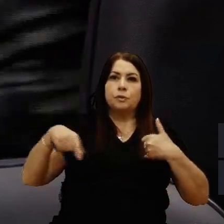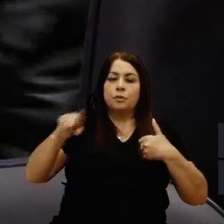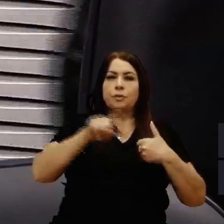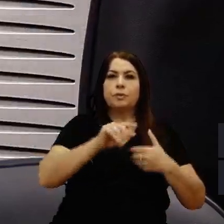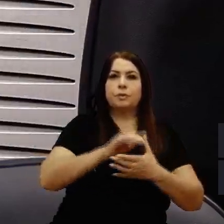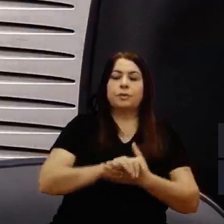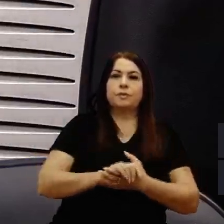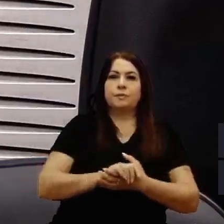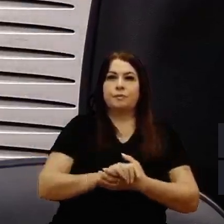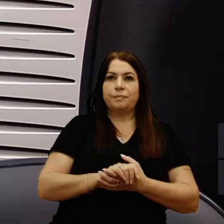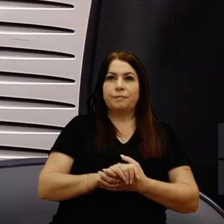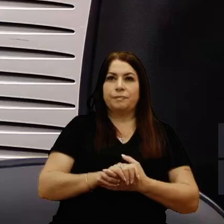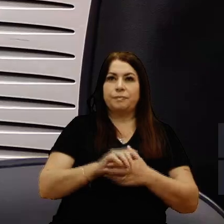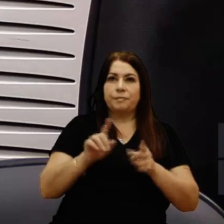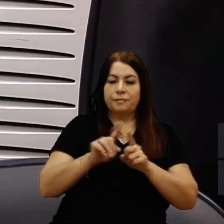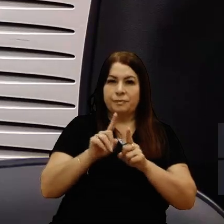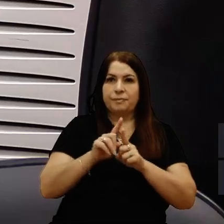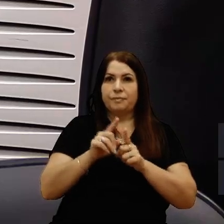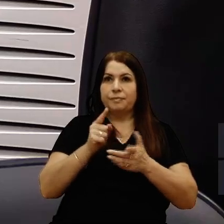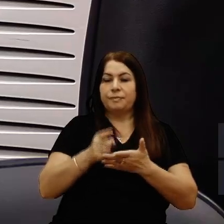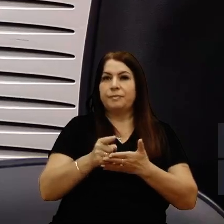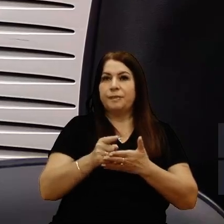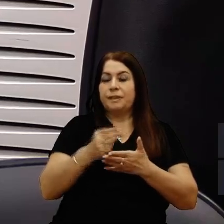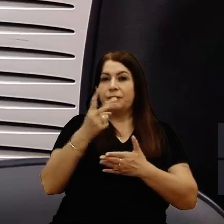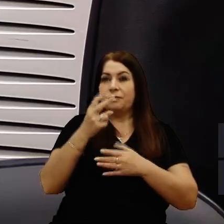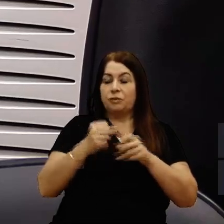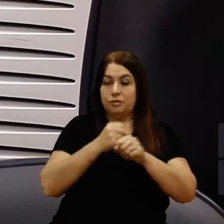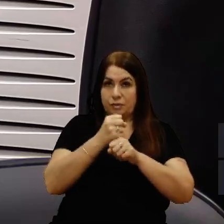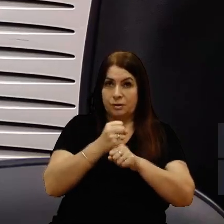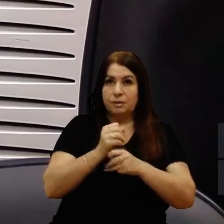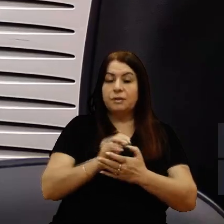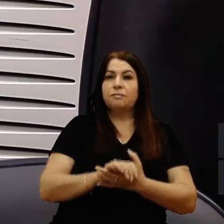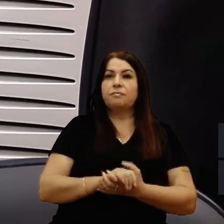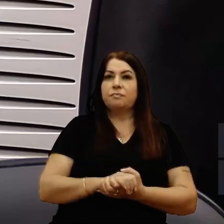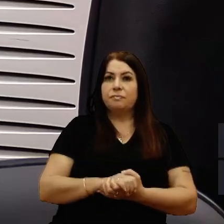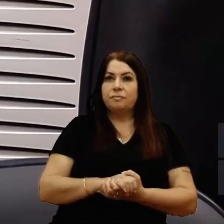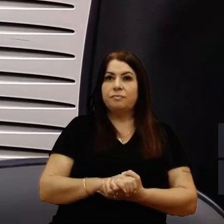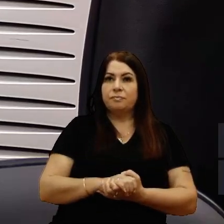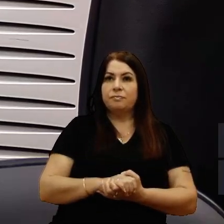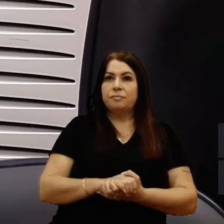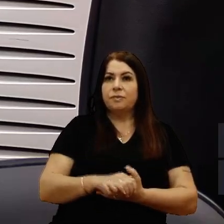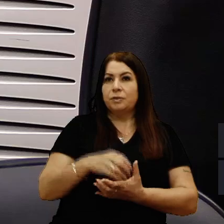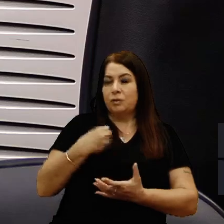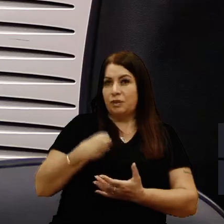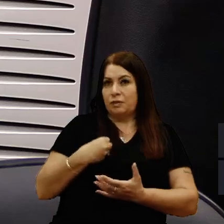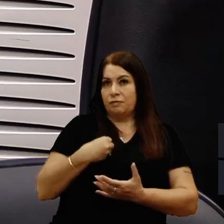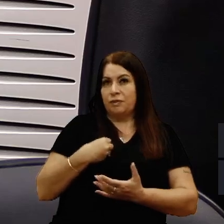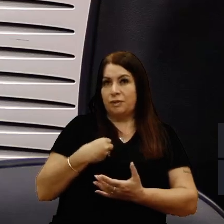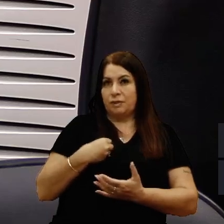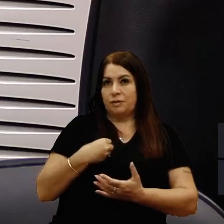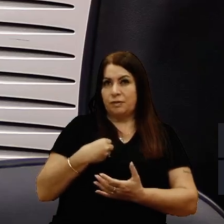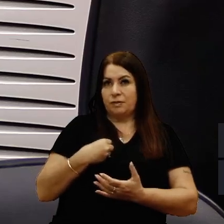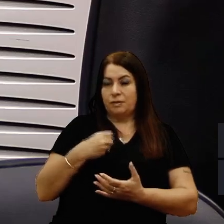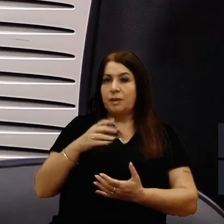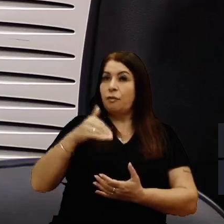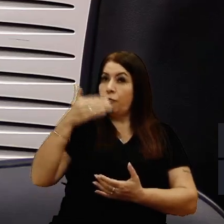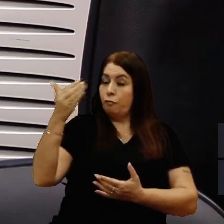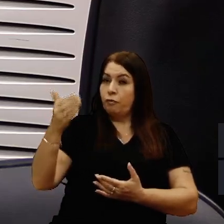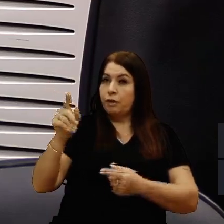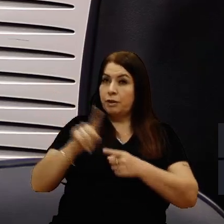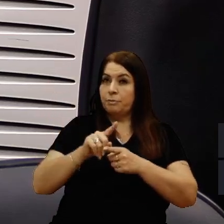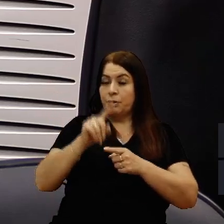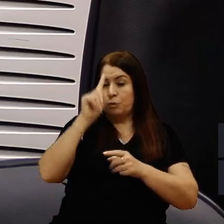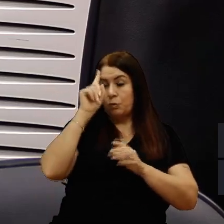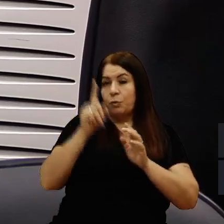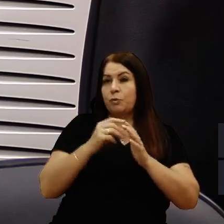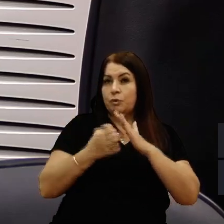lhe conheço há mais de 20 anos, a sua vida também lá fora como